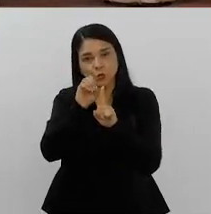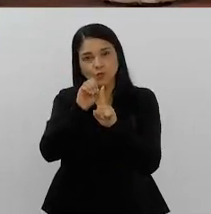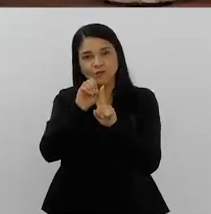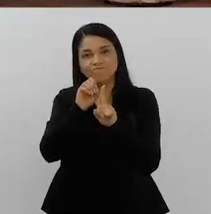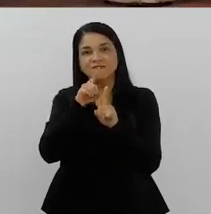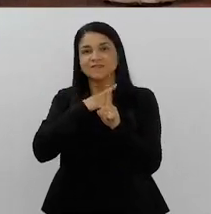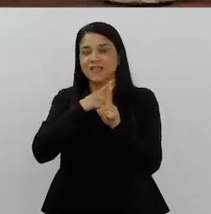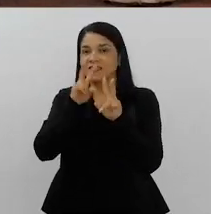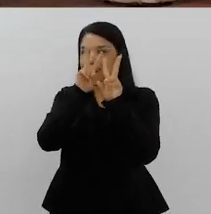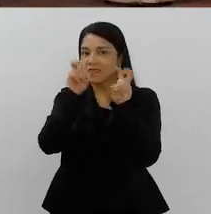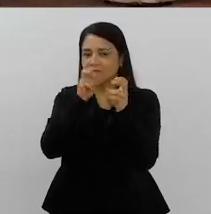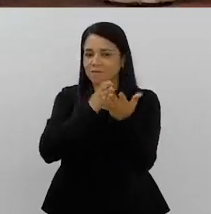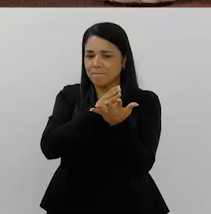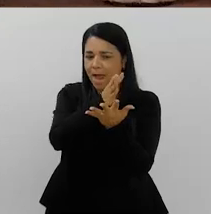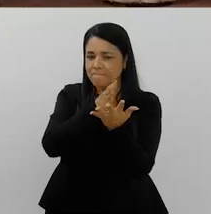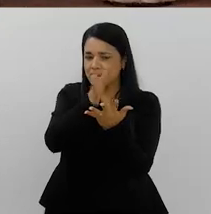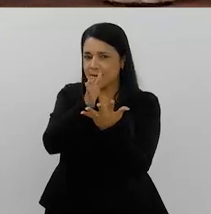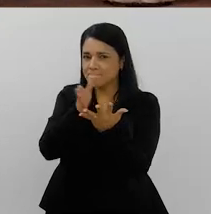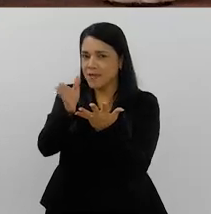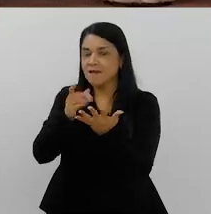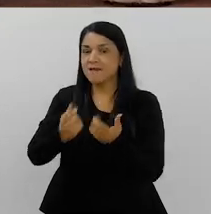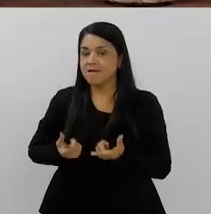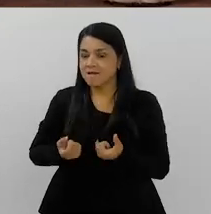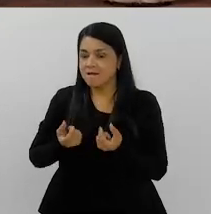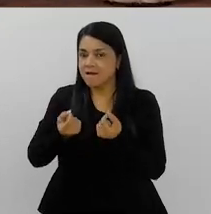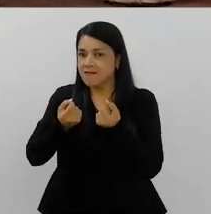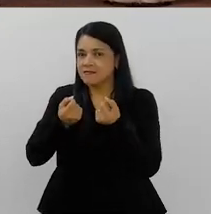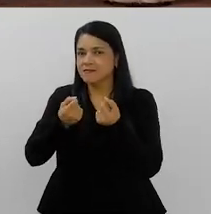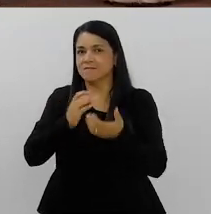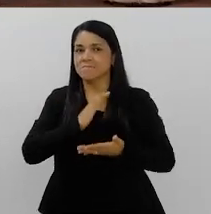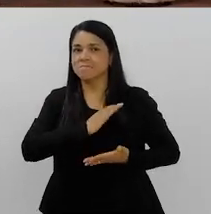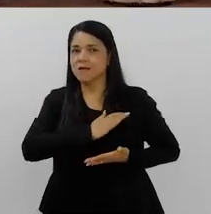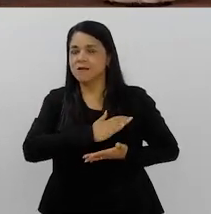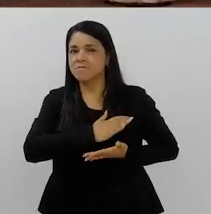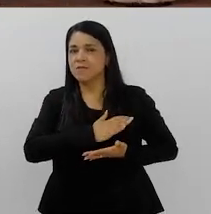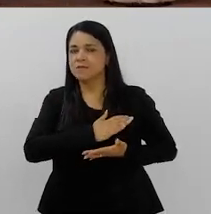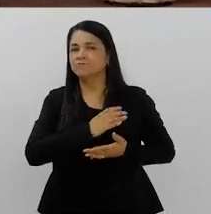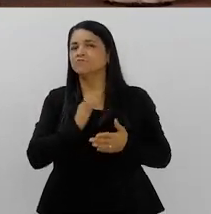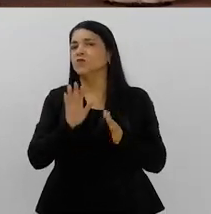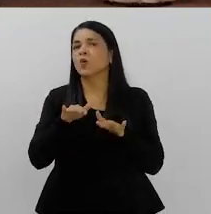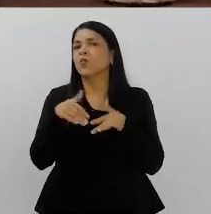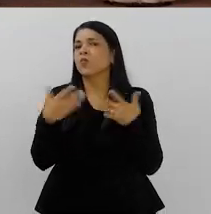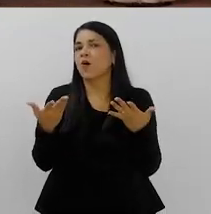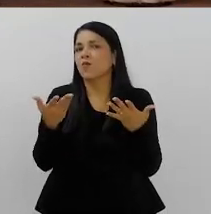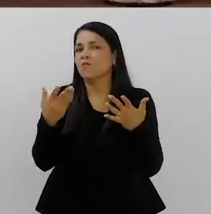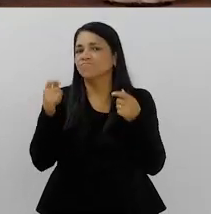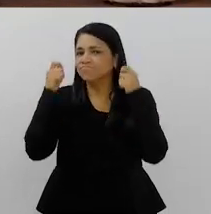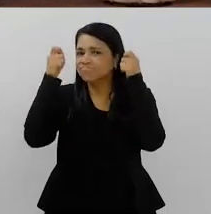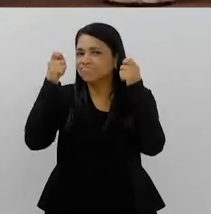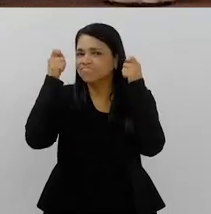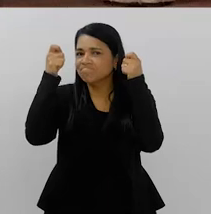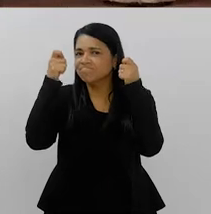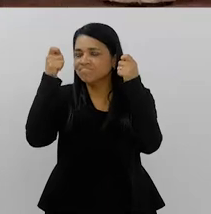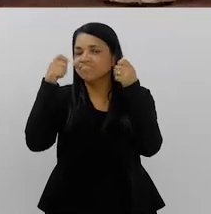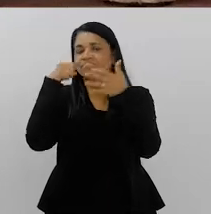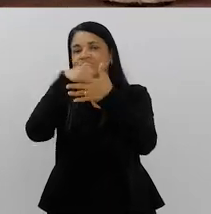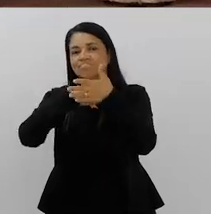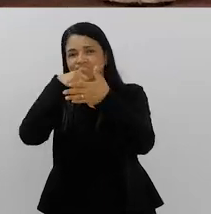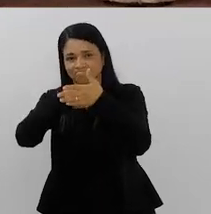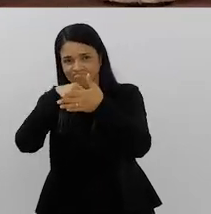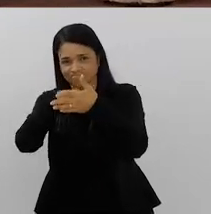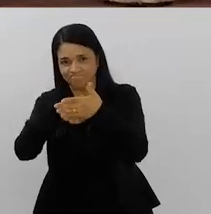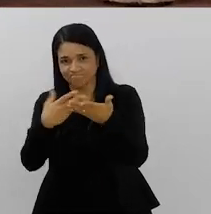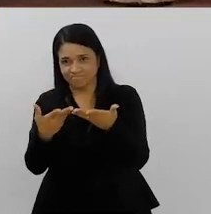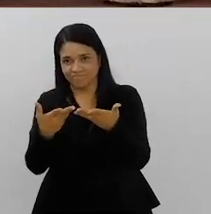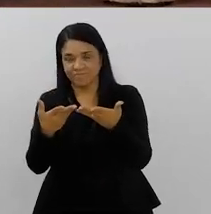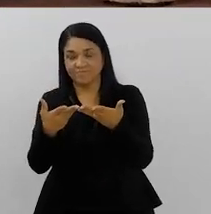tem várias Vertentes né é o câncer de mama mas que segmento a gente também tem que levantar né então